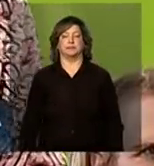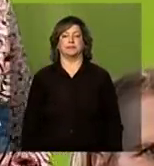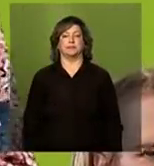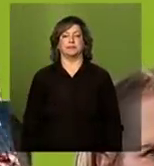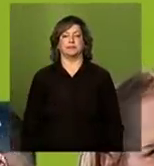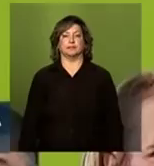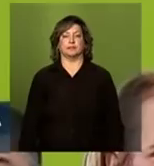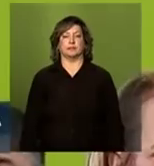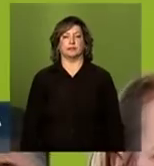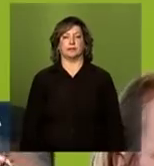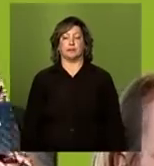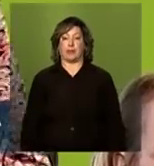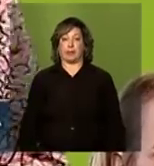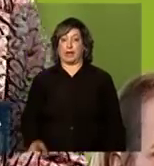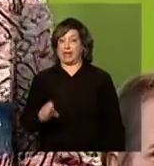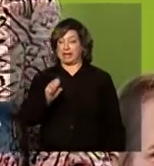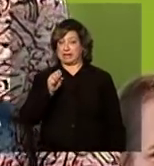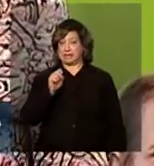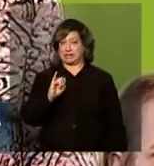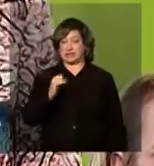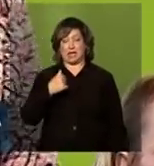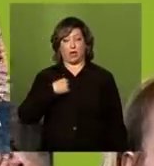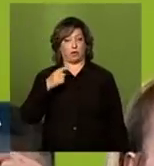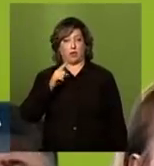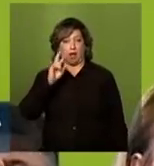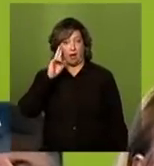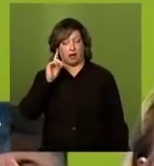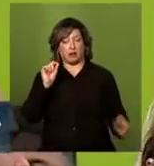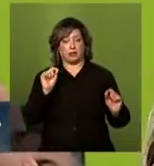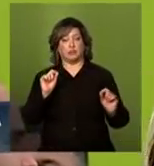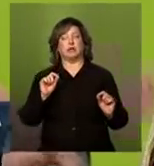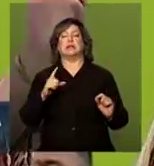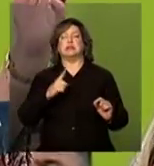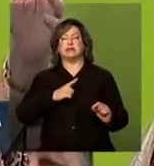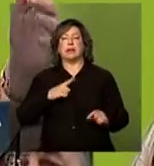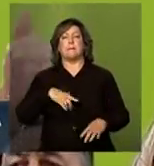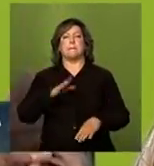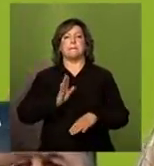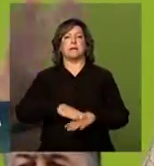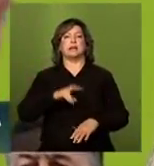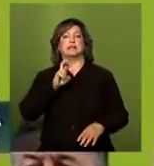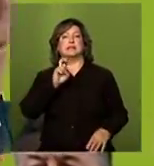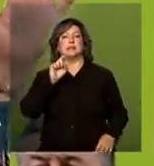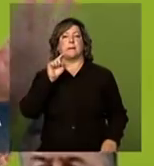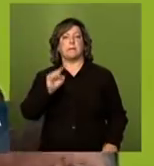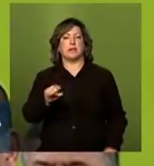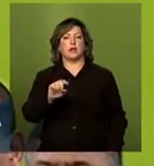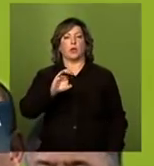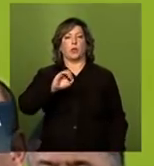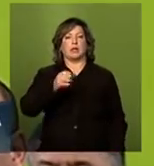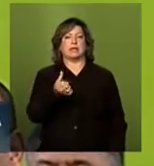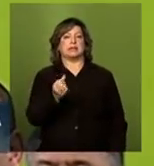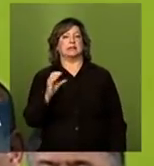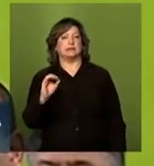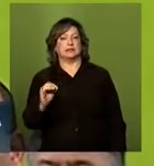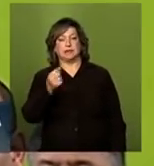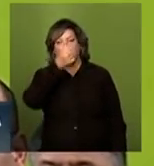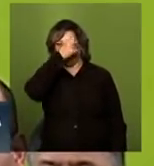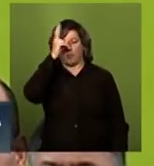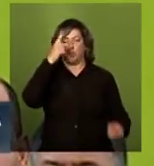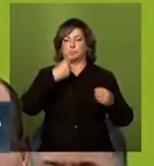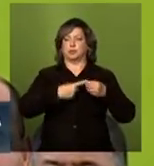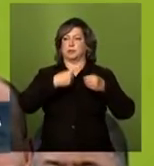Federação se eu não me engano são mais de 6 municípios